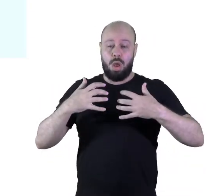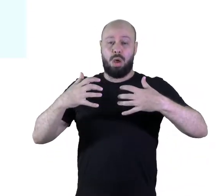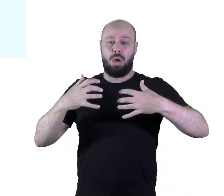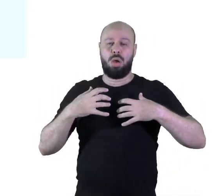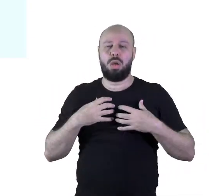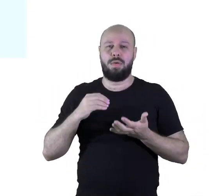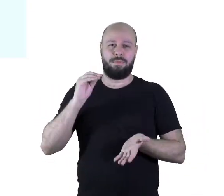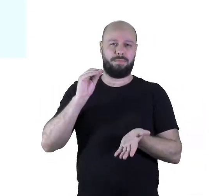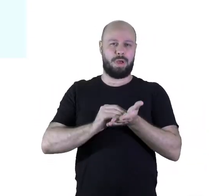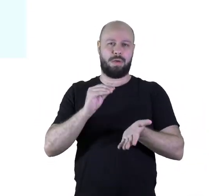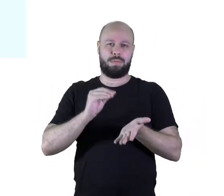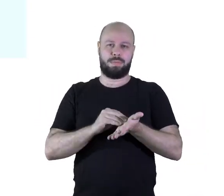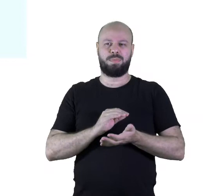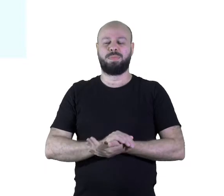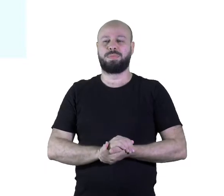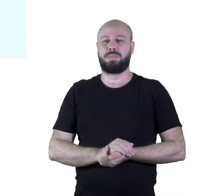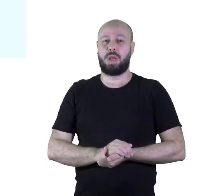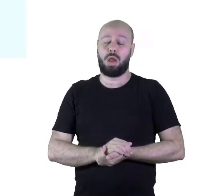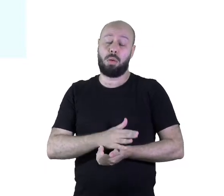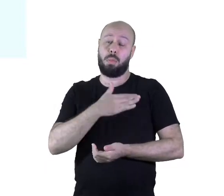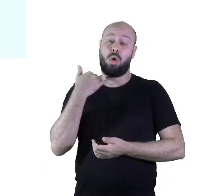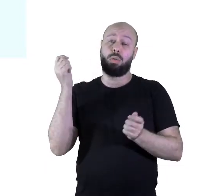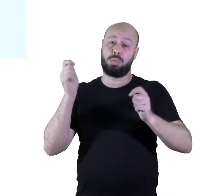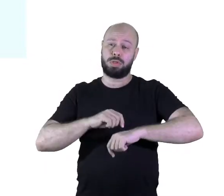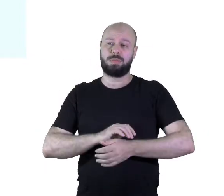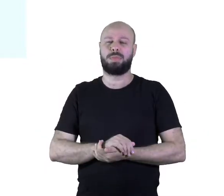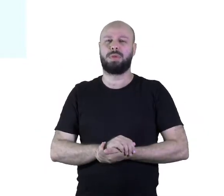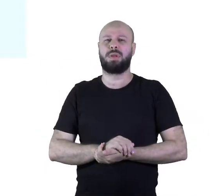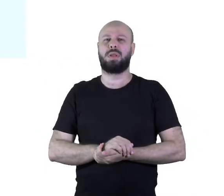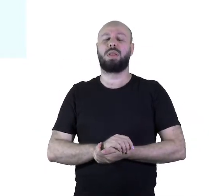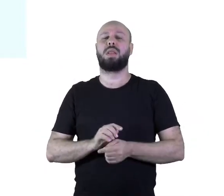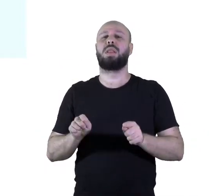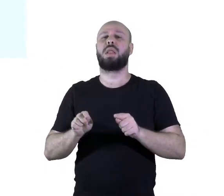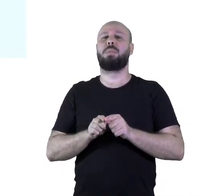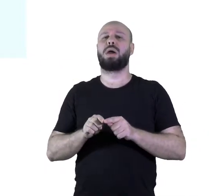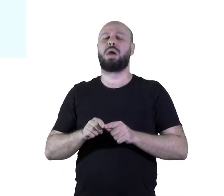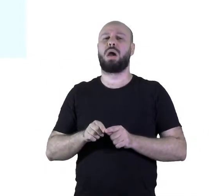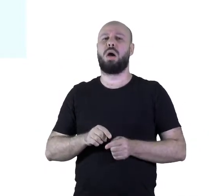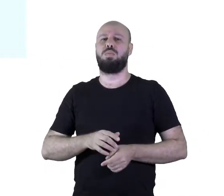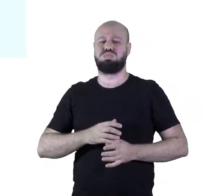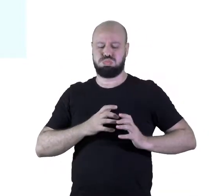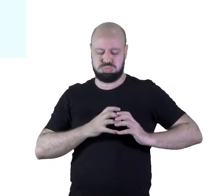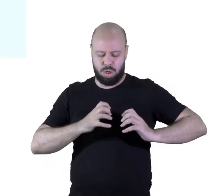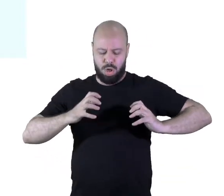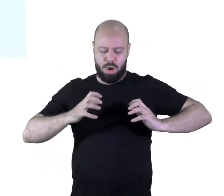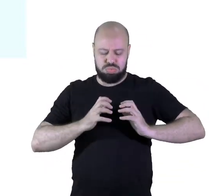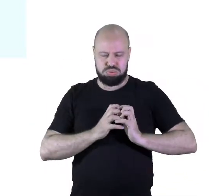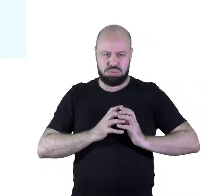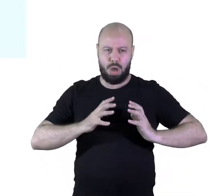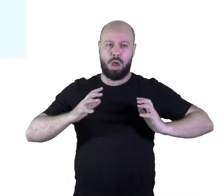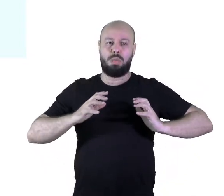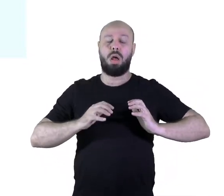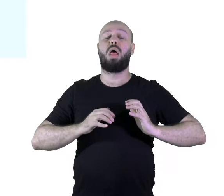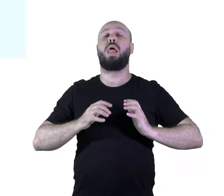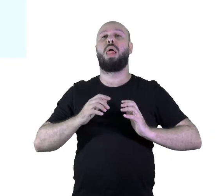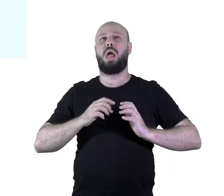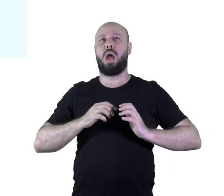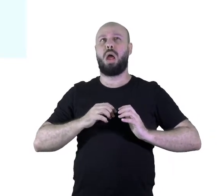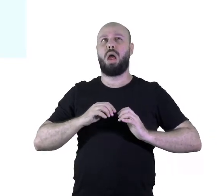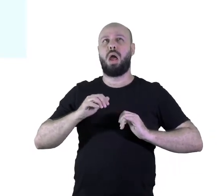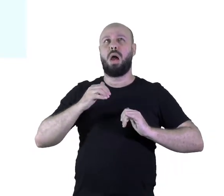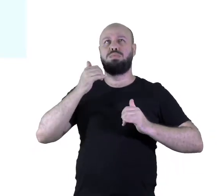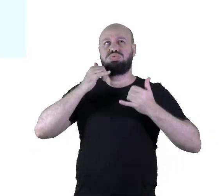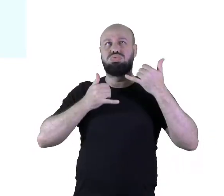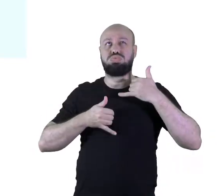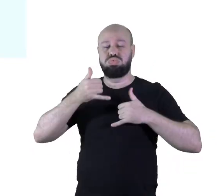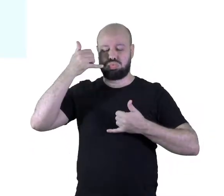ar. Não é? Também está relacionado aos reflexos cardiovasculares e à transmissão de informações sensoriais nervosas.